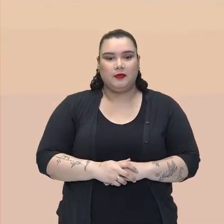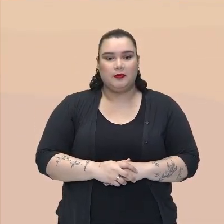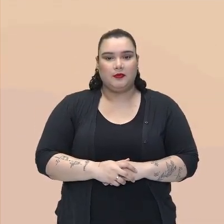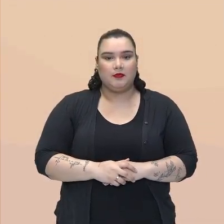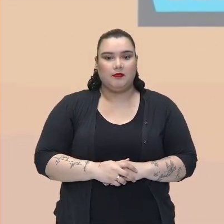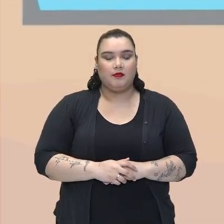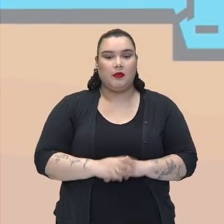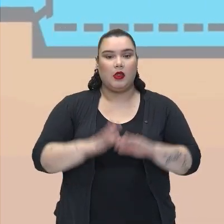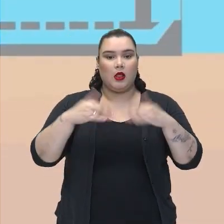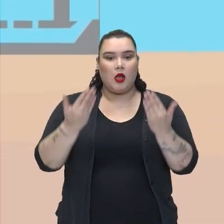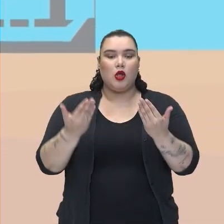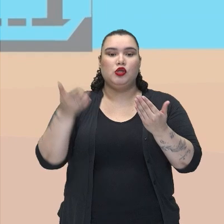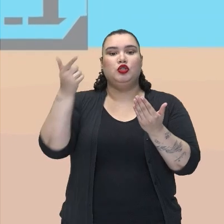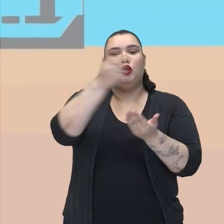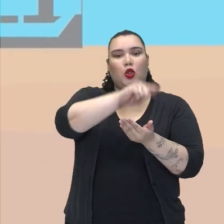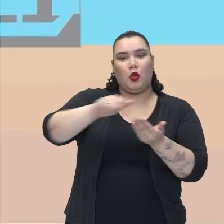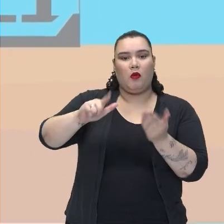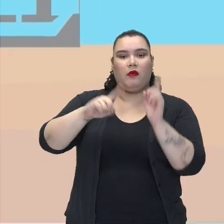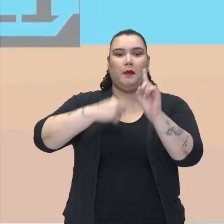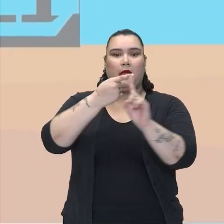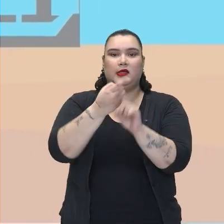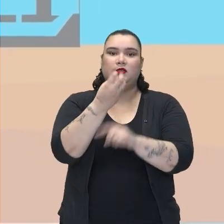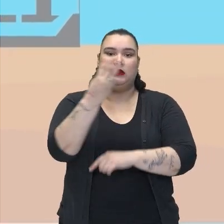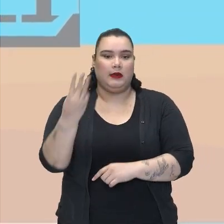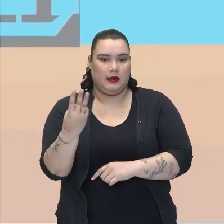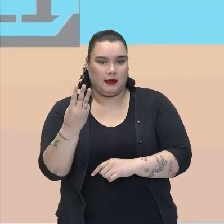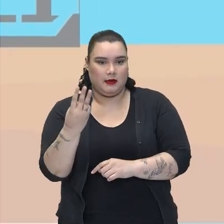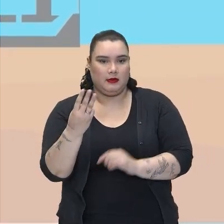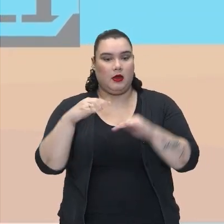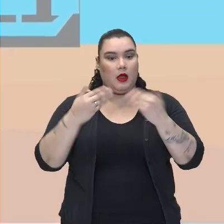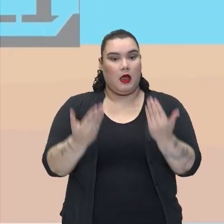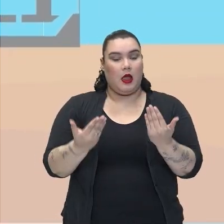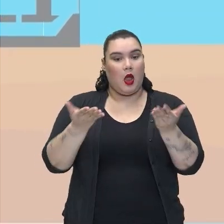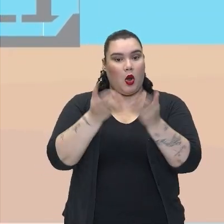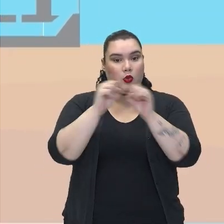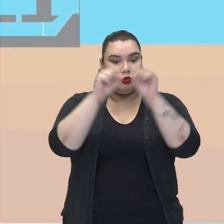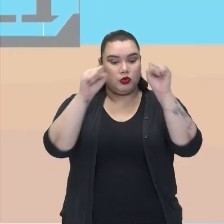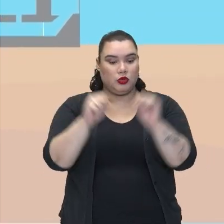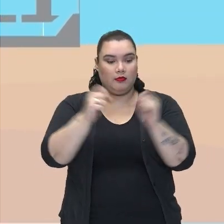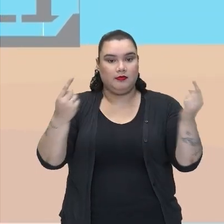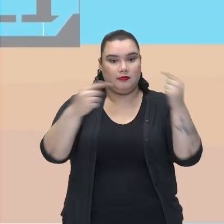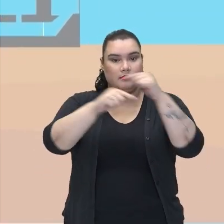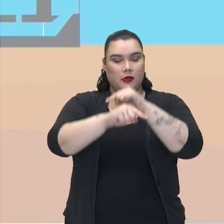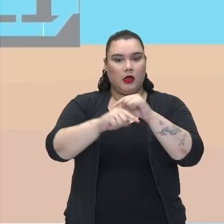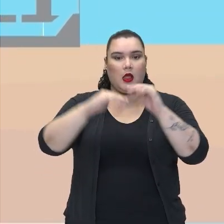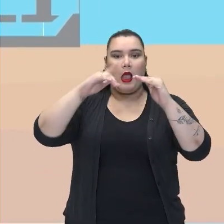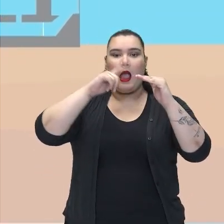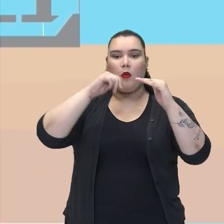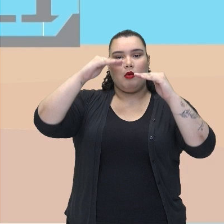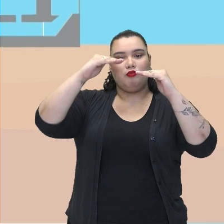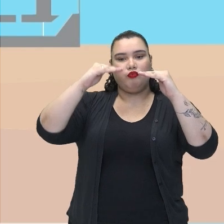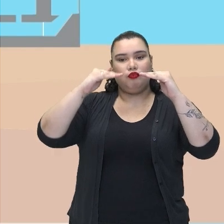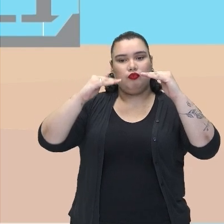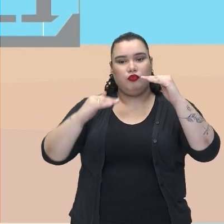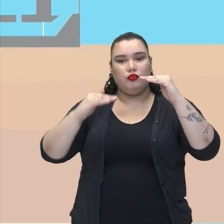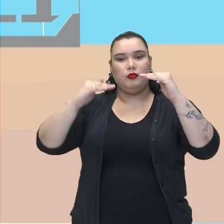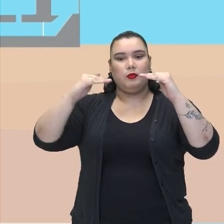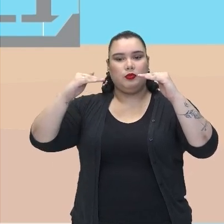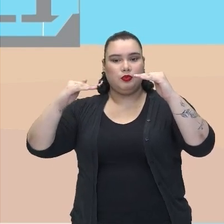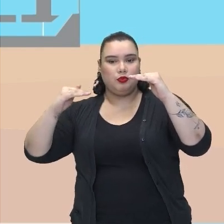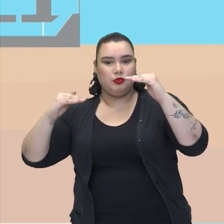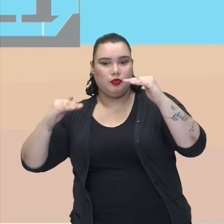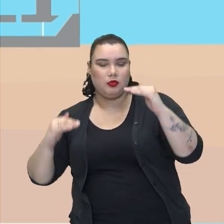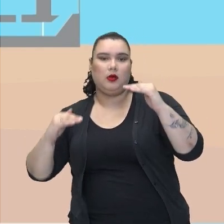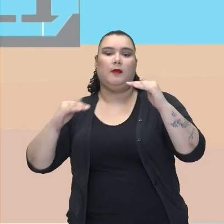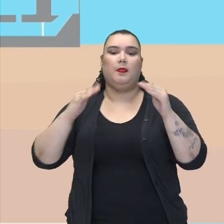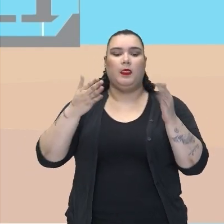Na saída do canal são mais 3 comportas, porém com o sistema inverso, baixando o nível de água até o navio voltar ao nível